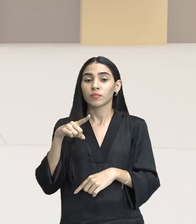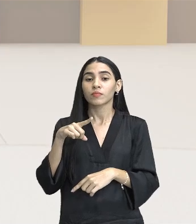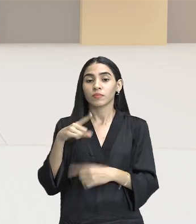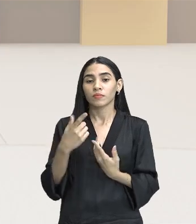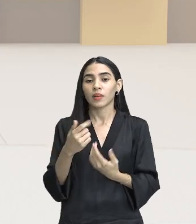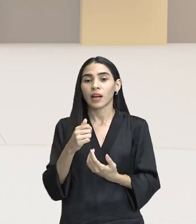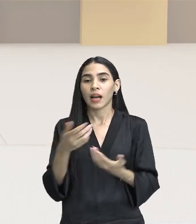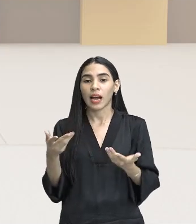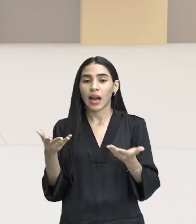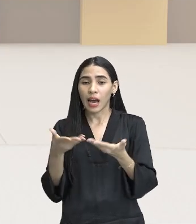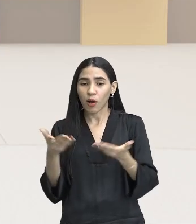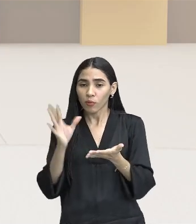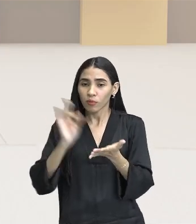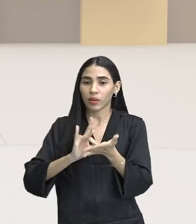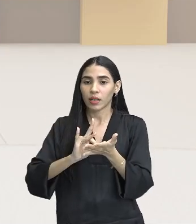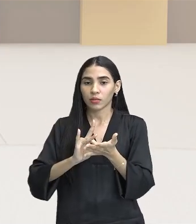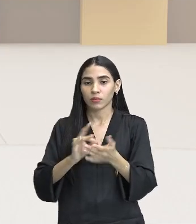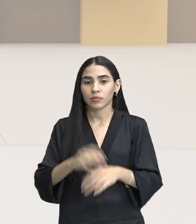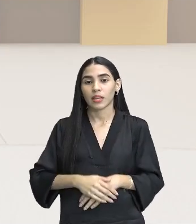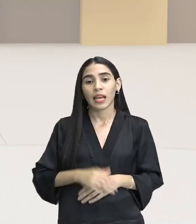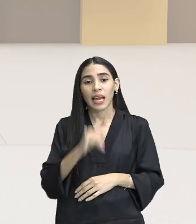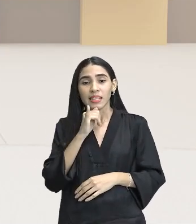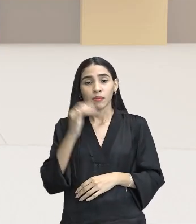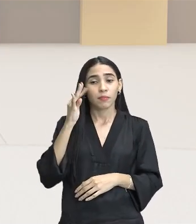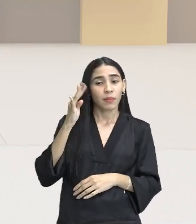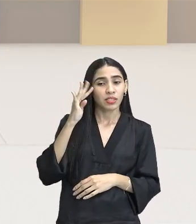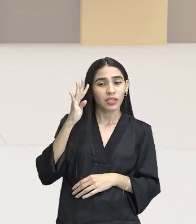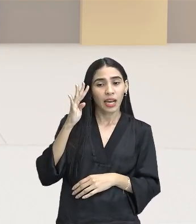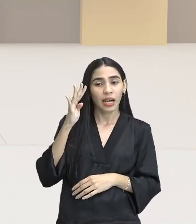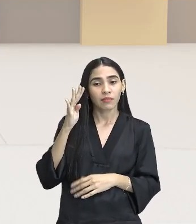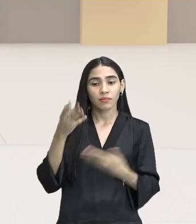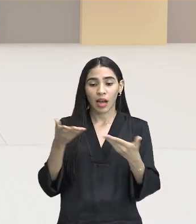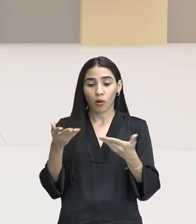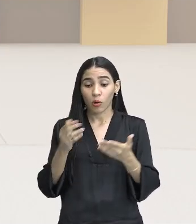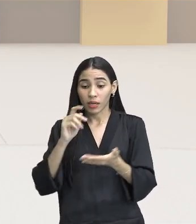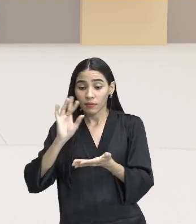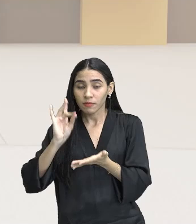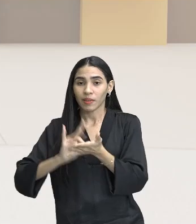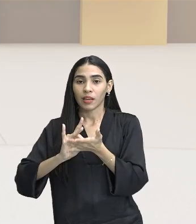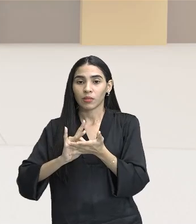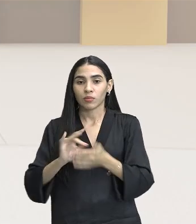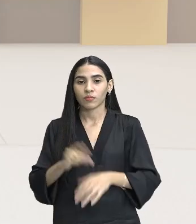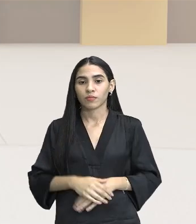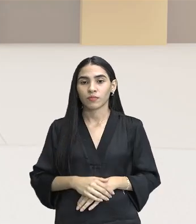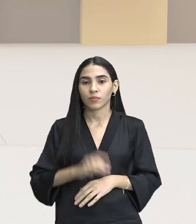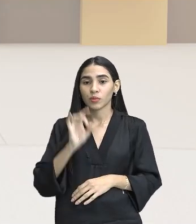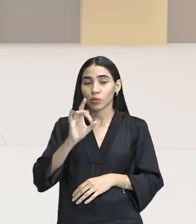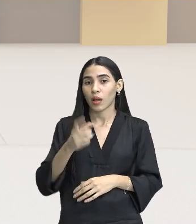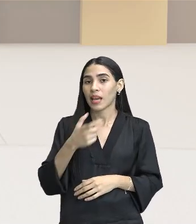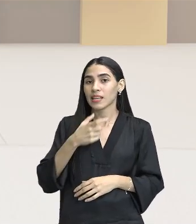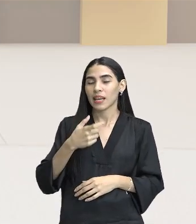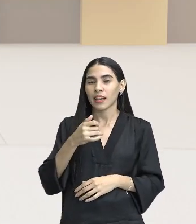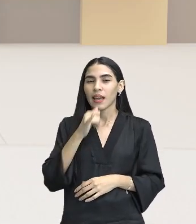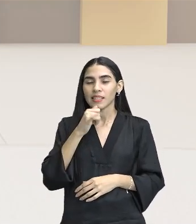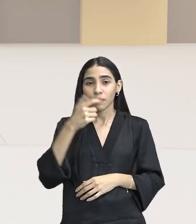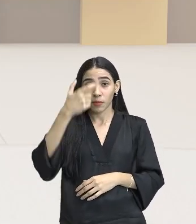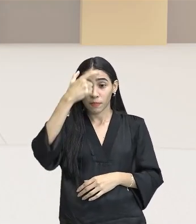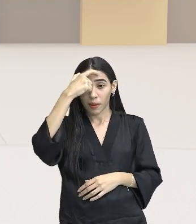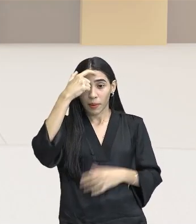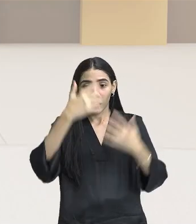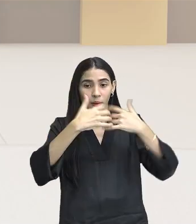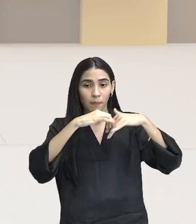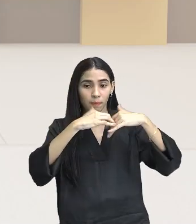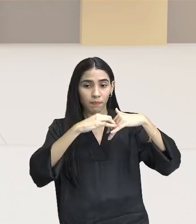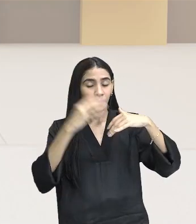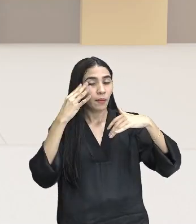em algo concreto, ou melhor, algo que está, olha só interessante, somente na mente, em algo